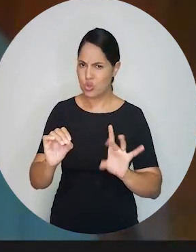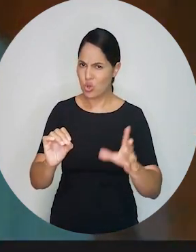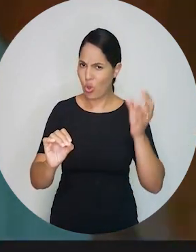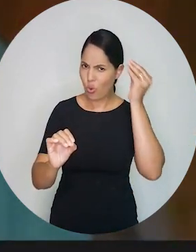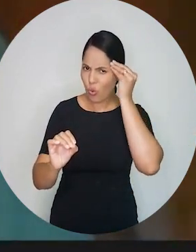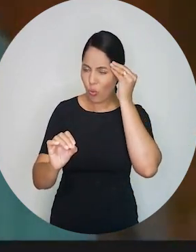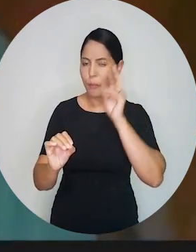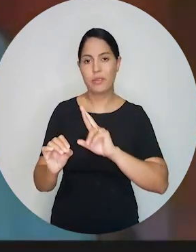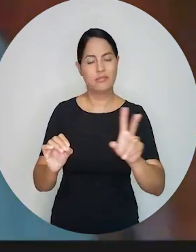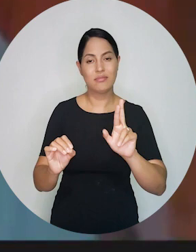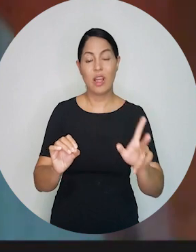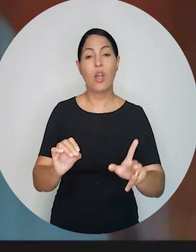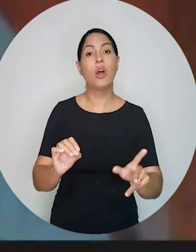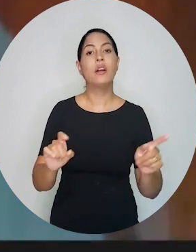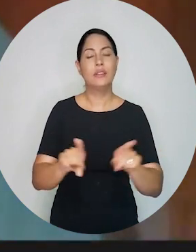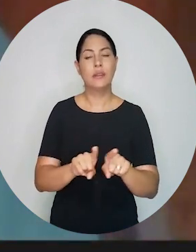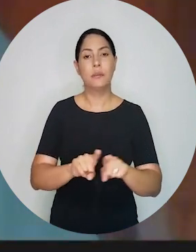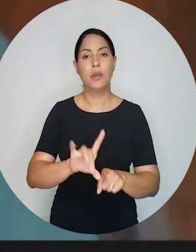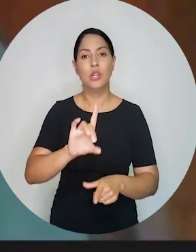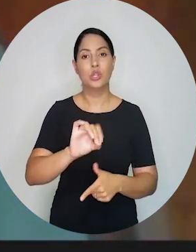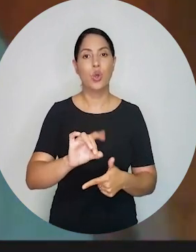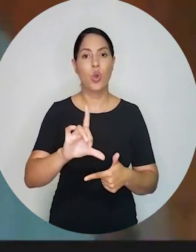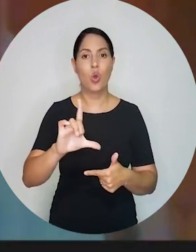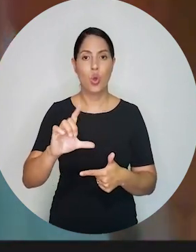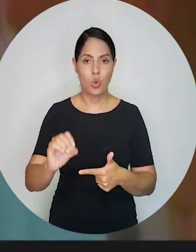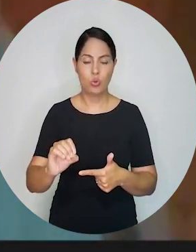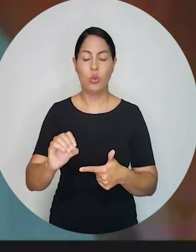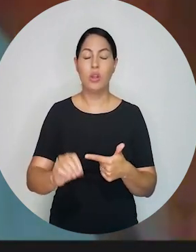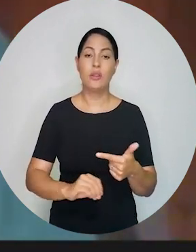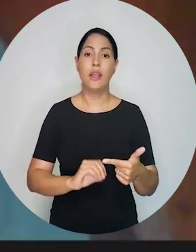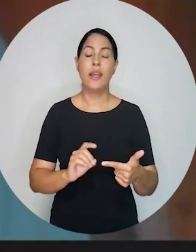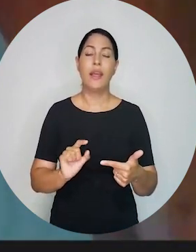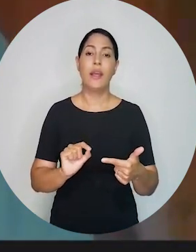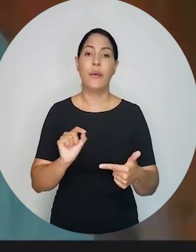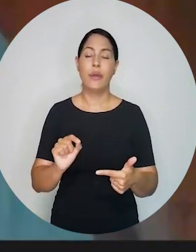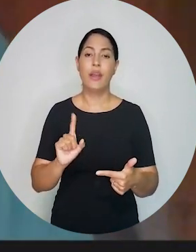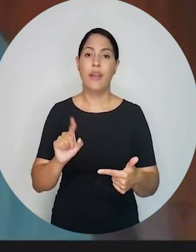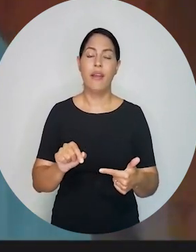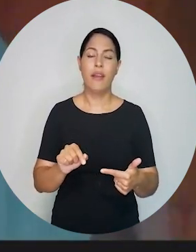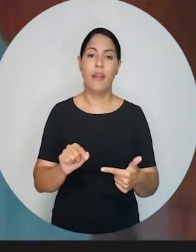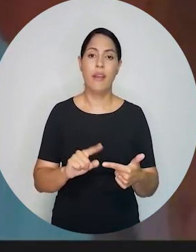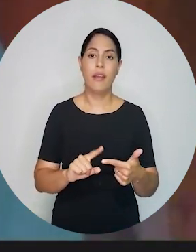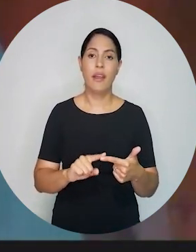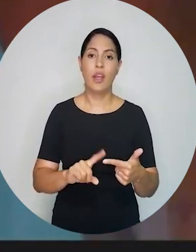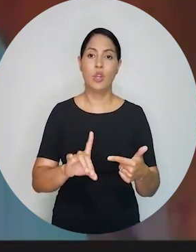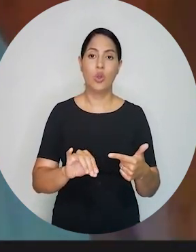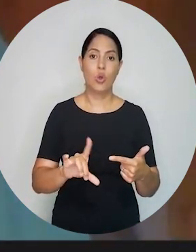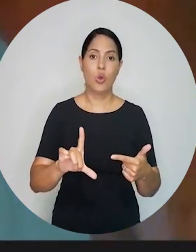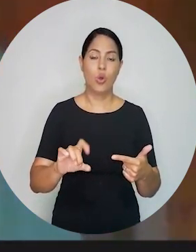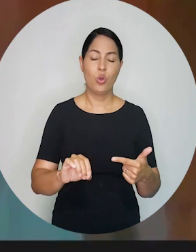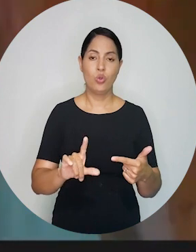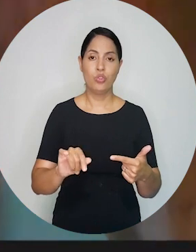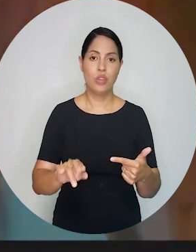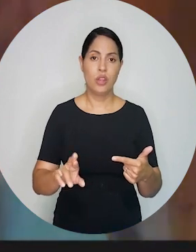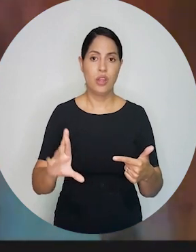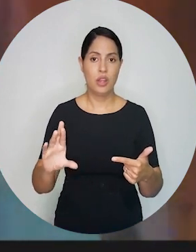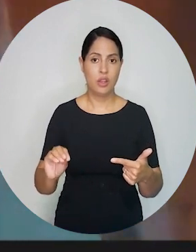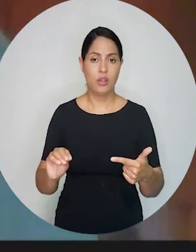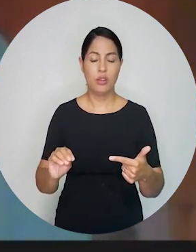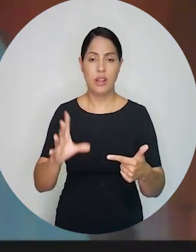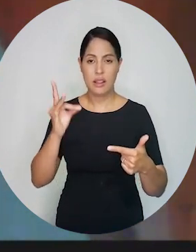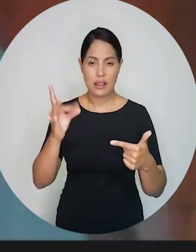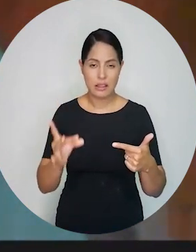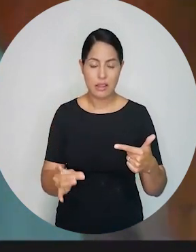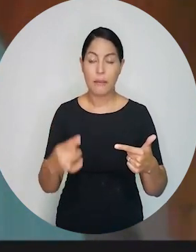ato de improbidade, agora ele deve ser doloso, não basta a culpa. É importante dizer que o dolo agora deve ser específico,